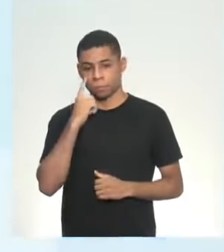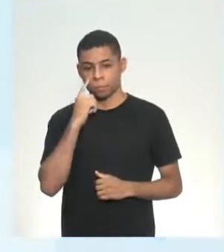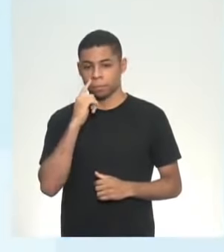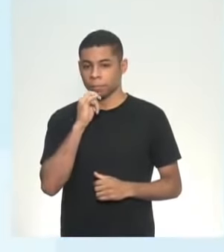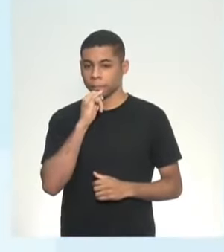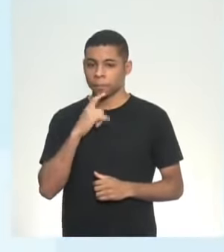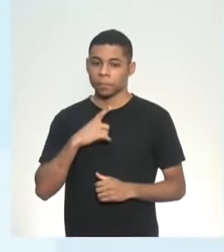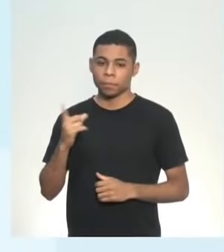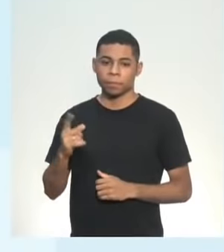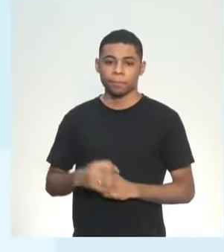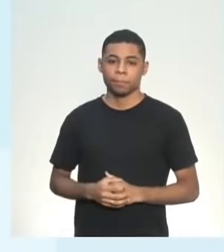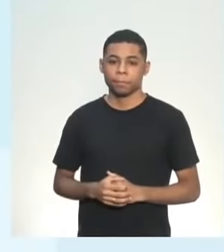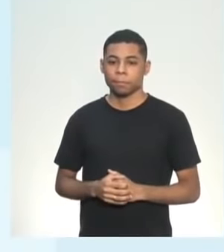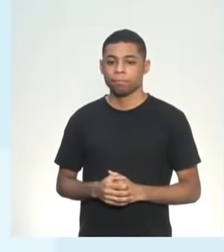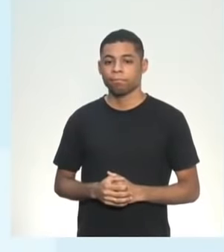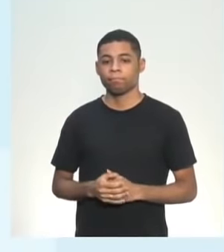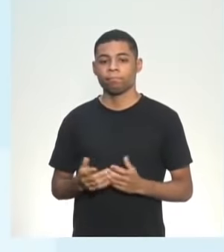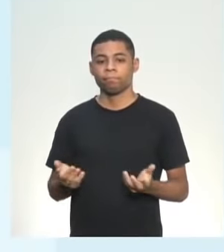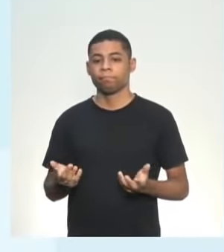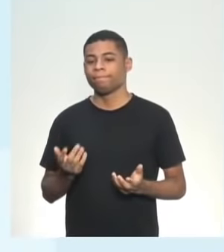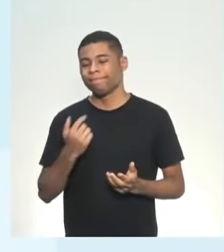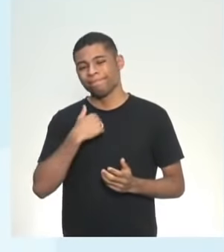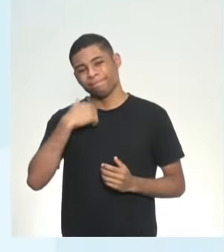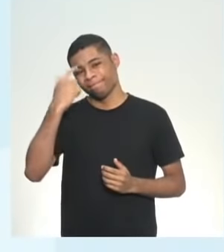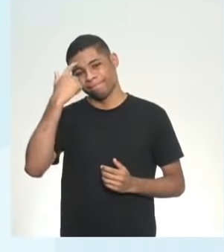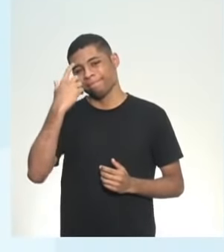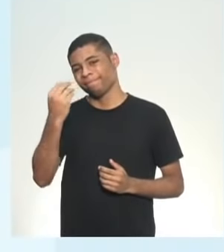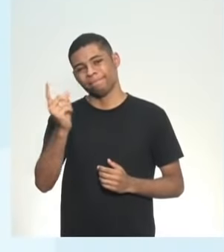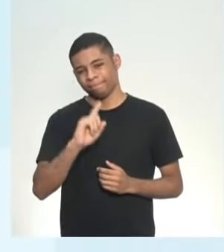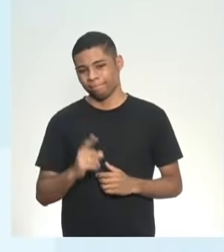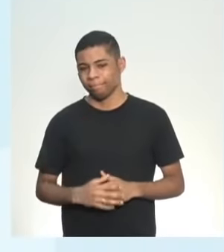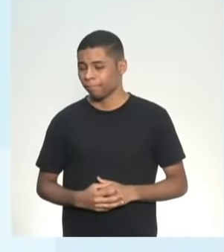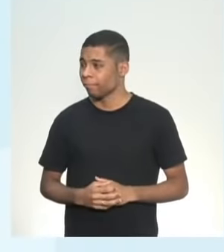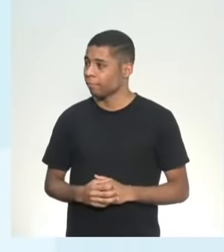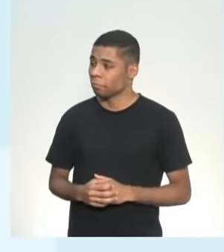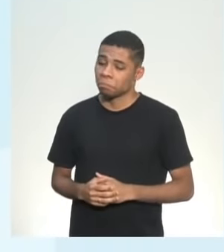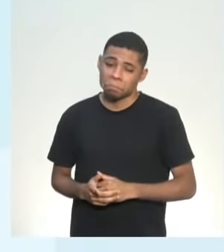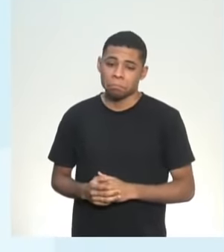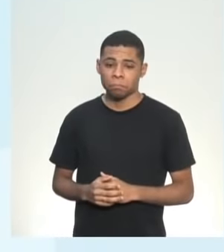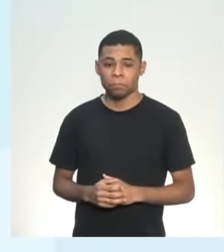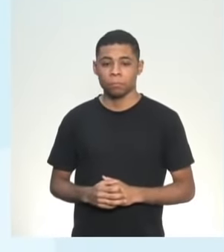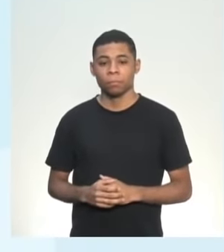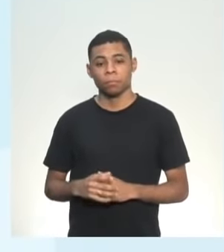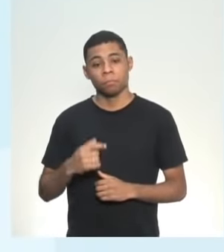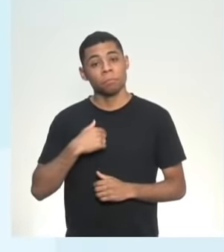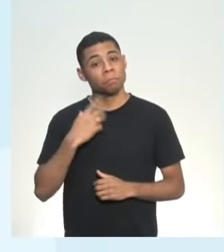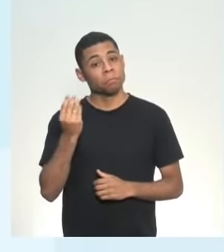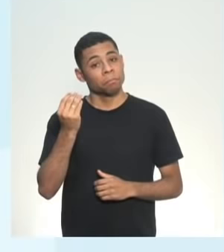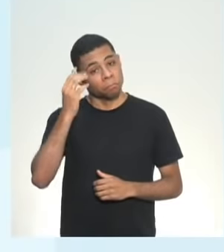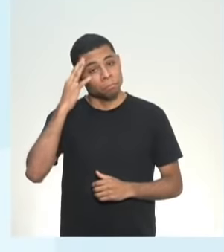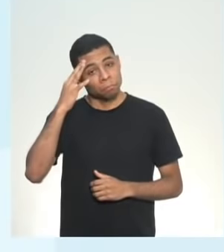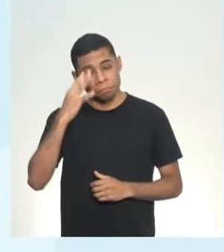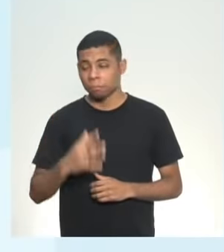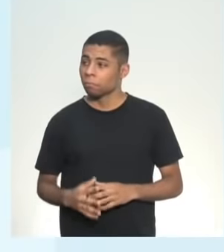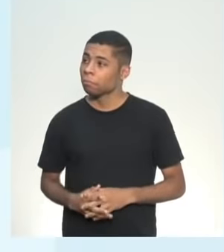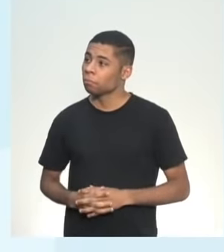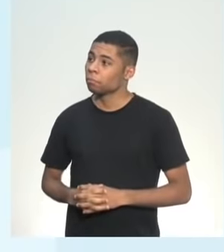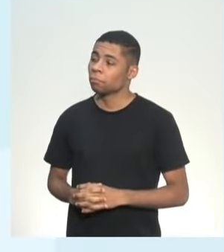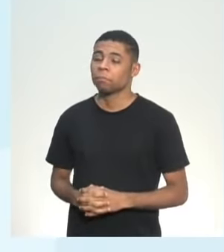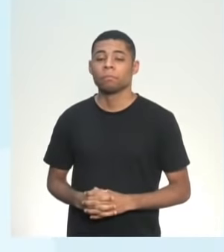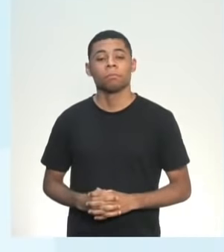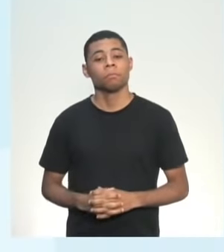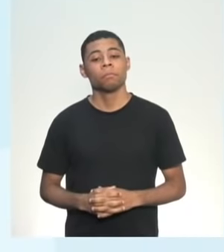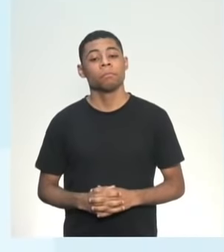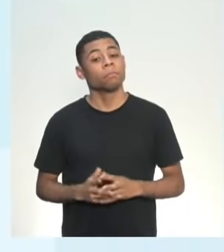exemplo lá para vocês aí não sente o mate eu não penso muito não anda aí sem coloca eu